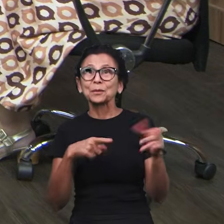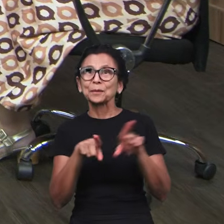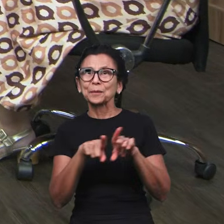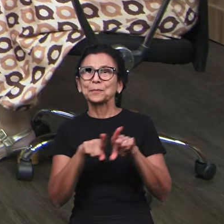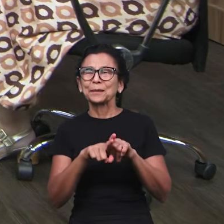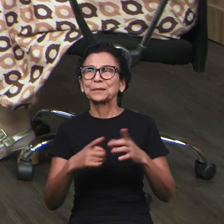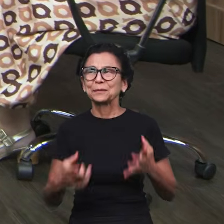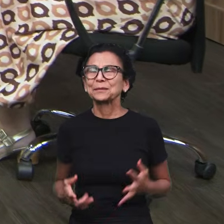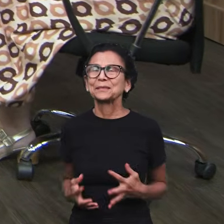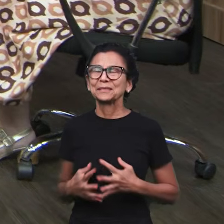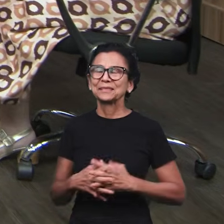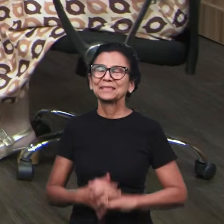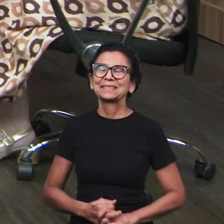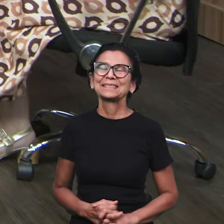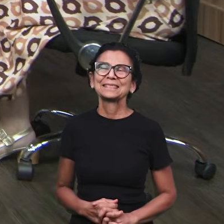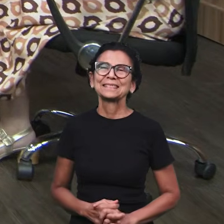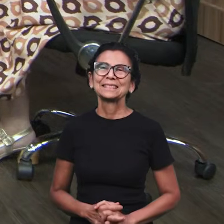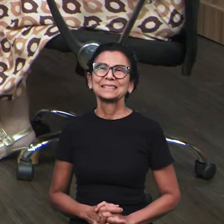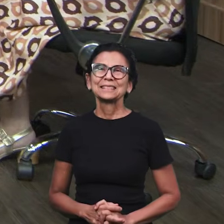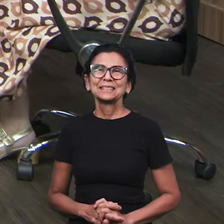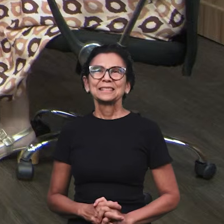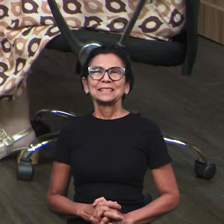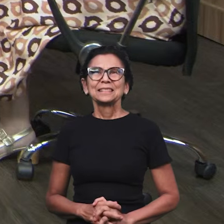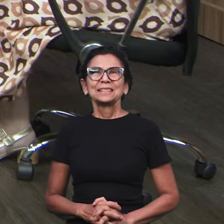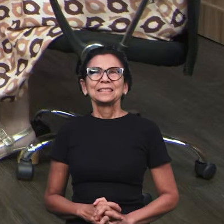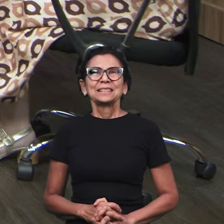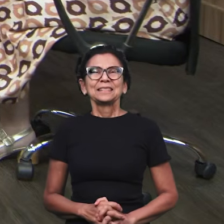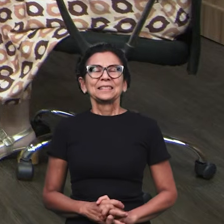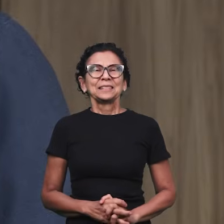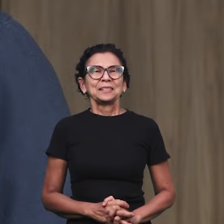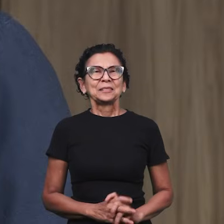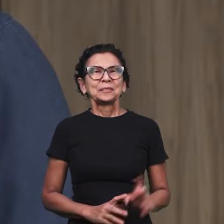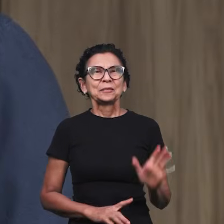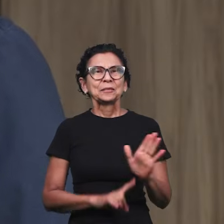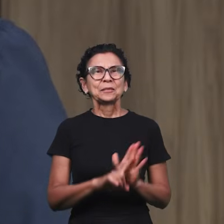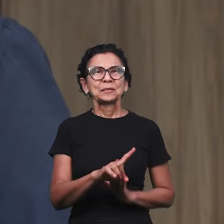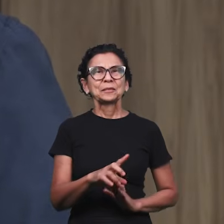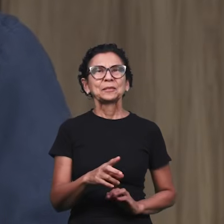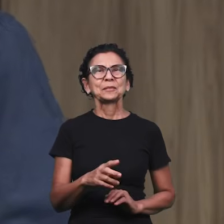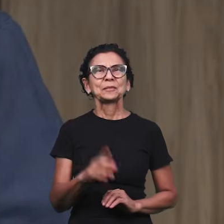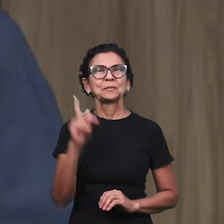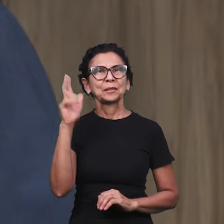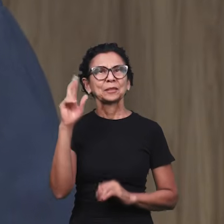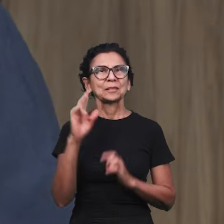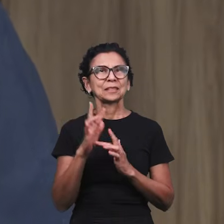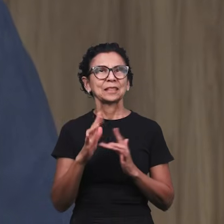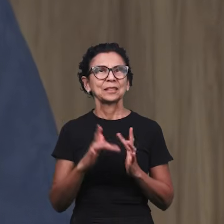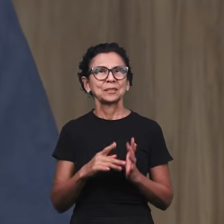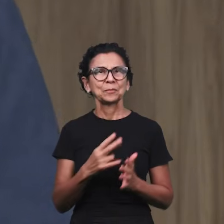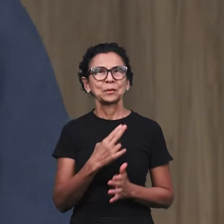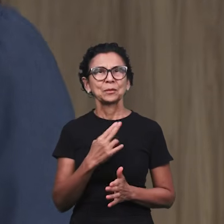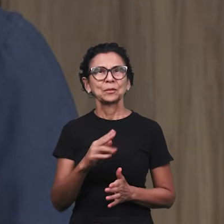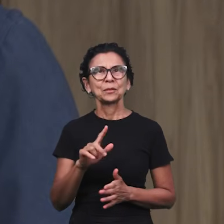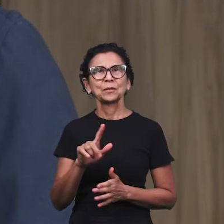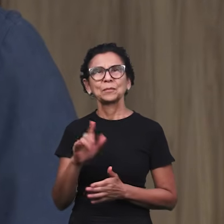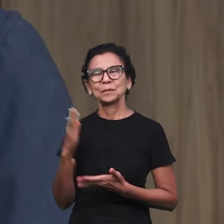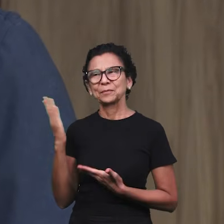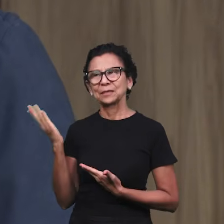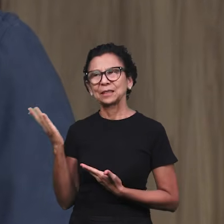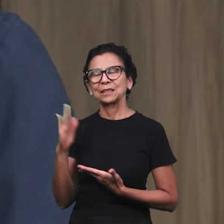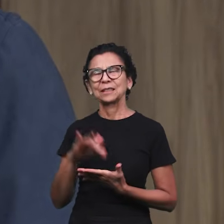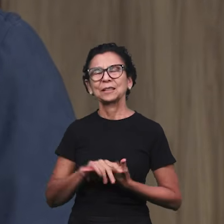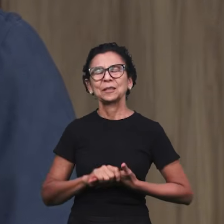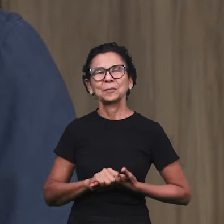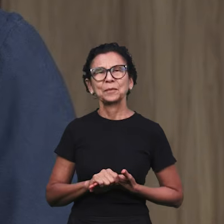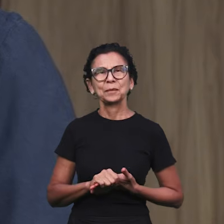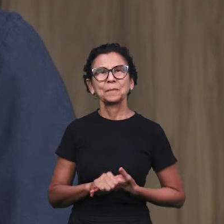Maravilha, Estela. Vamos prosseguir com o programa. Vamos para a segunda pergunta. Pai do Senhor, pastor, pai do Senhor, os irmãos. Meu nome é Guilherme William, eu sou da